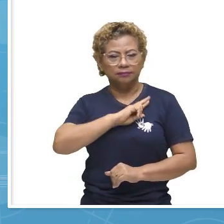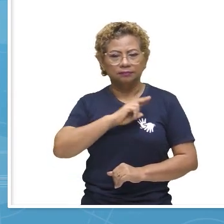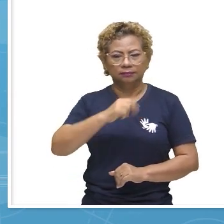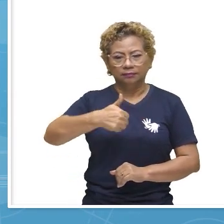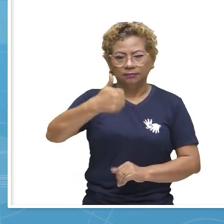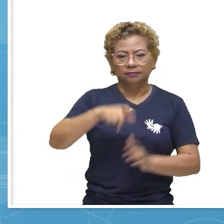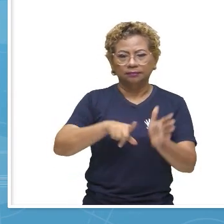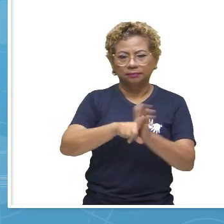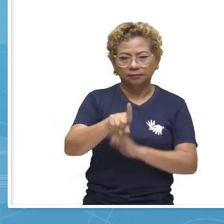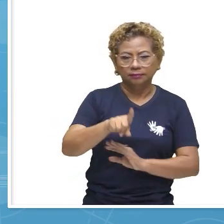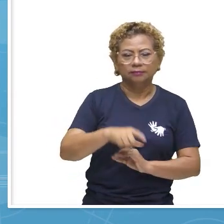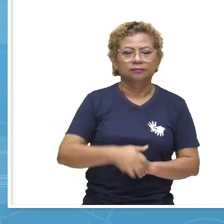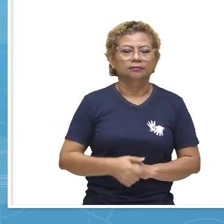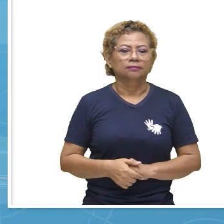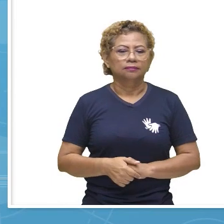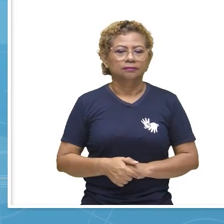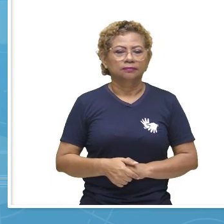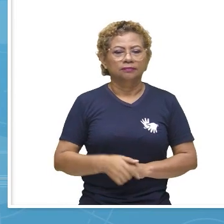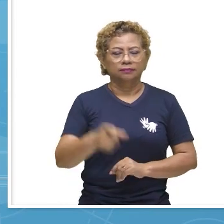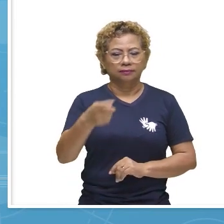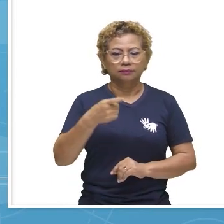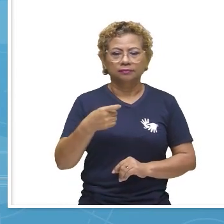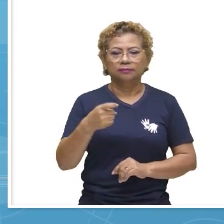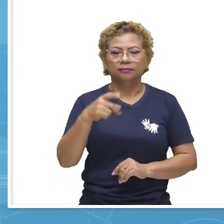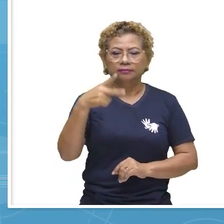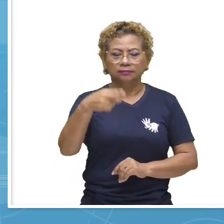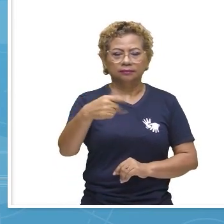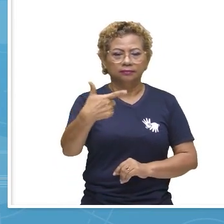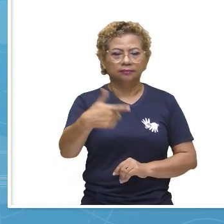é x igual a 2.